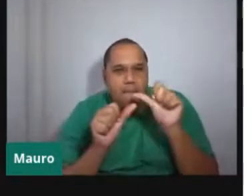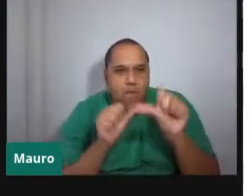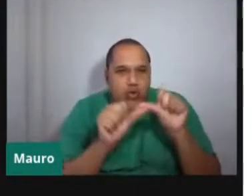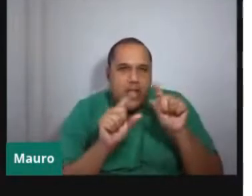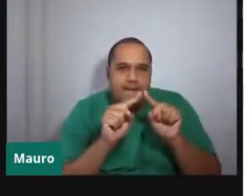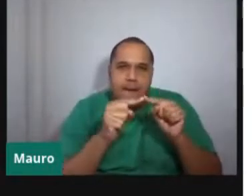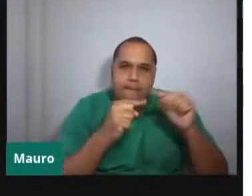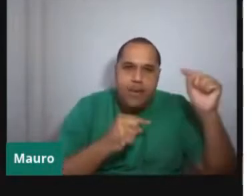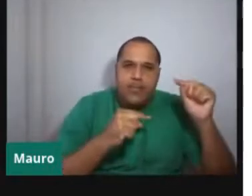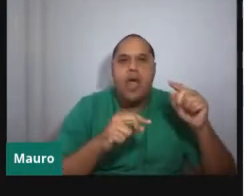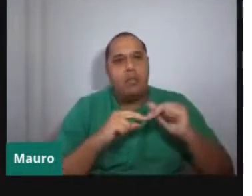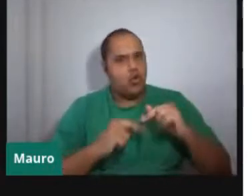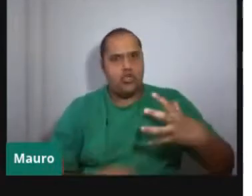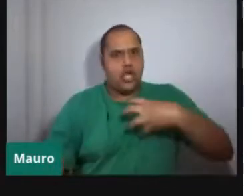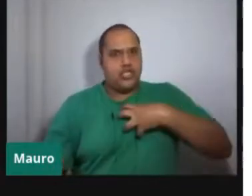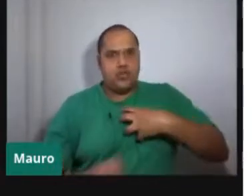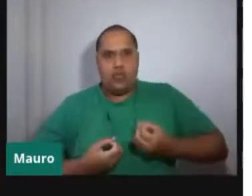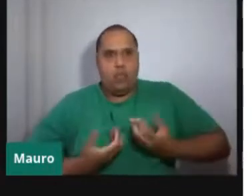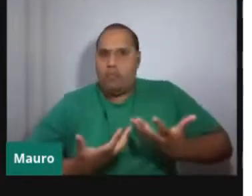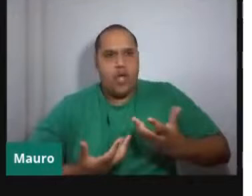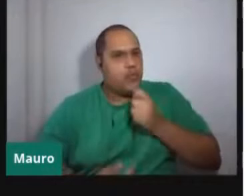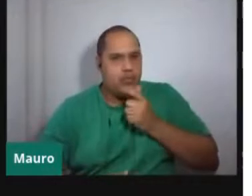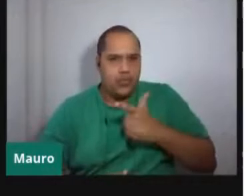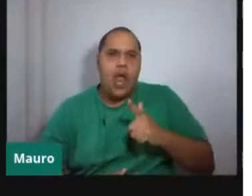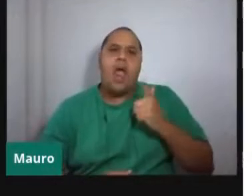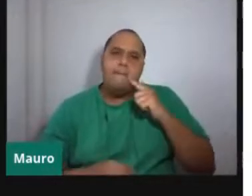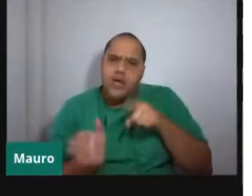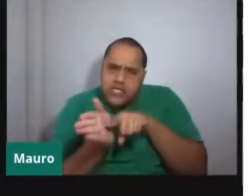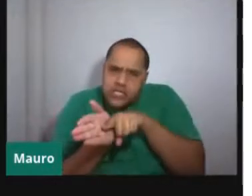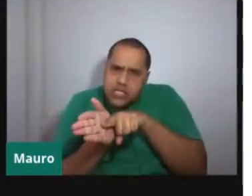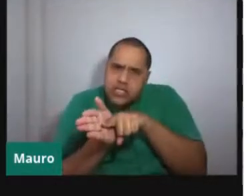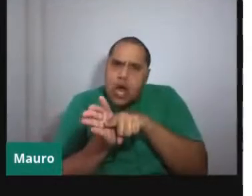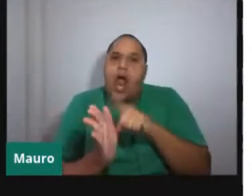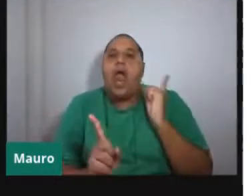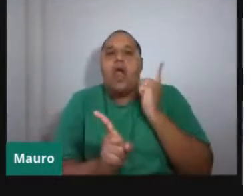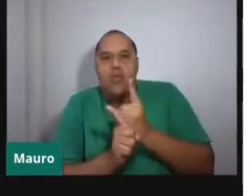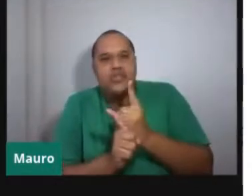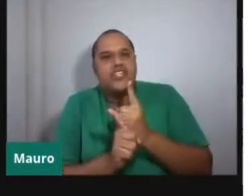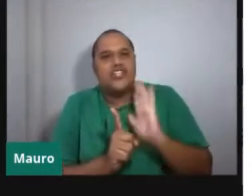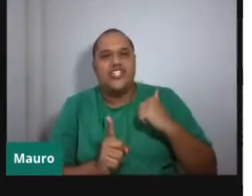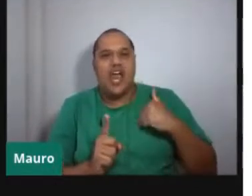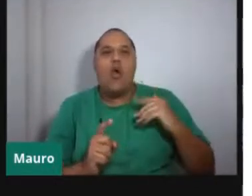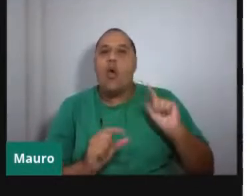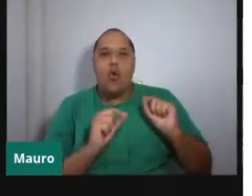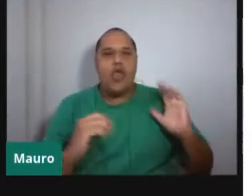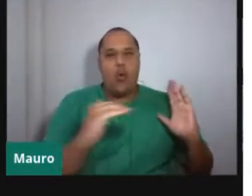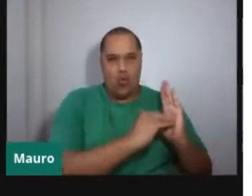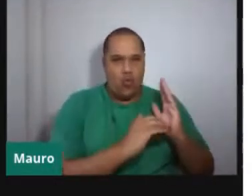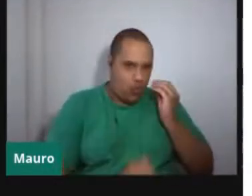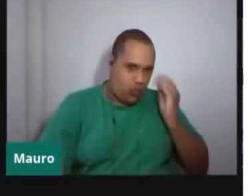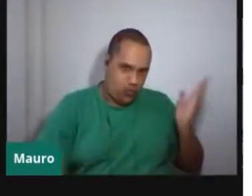dos sintomas, os sintomas não apareceram e o diagnóstico só aconteceu, né, quando você já tem uma alteração cerebral mais